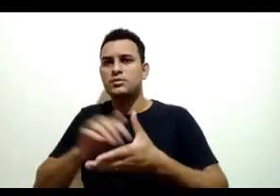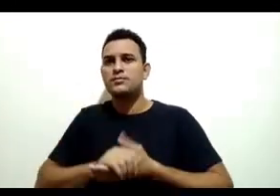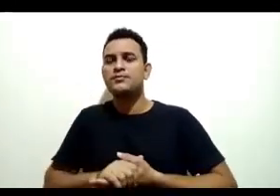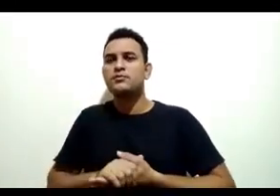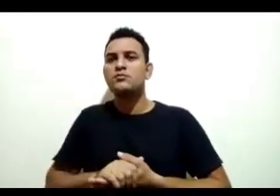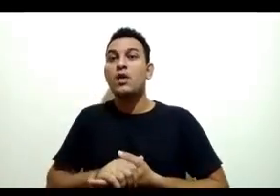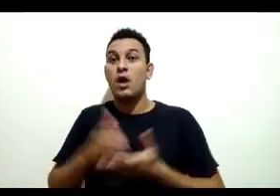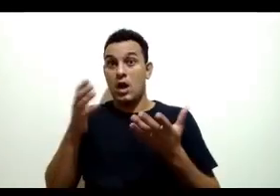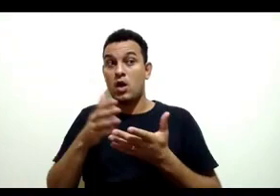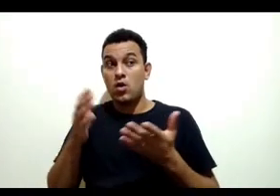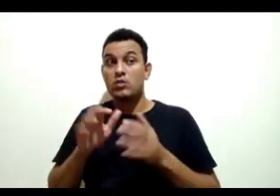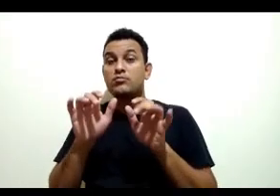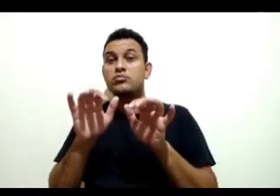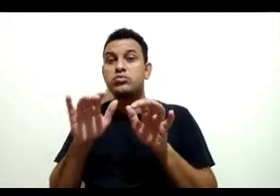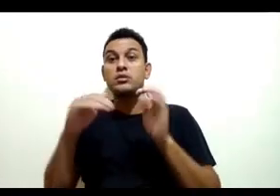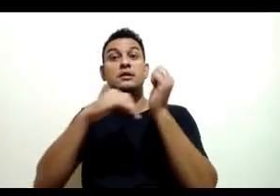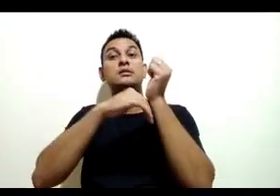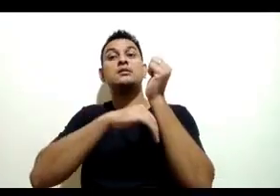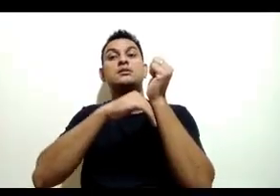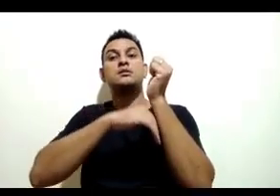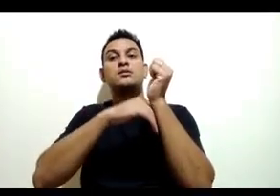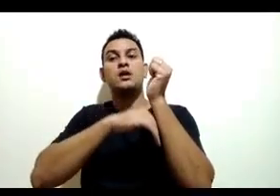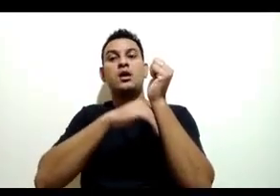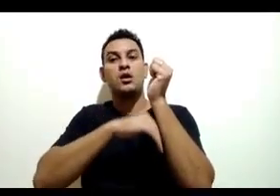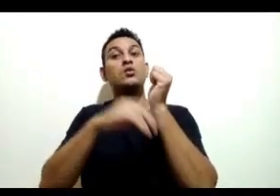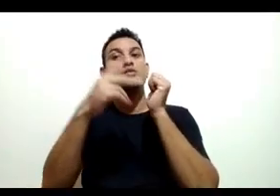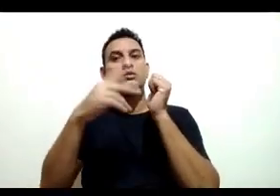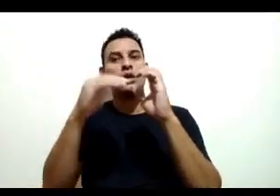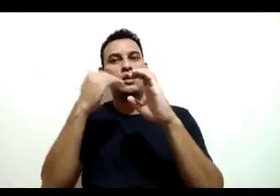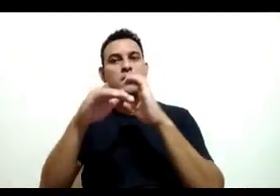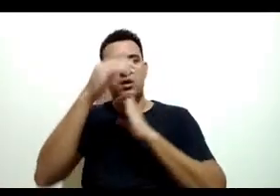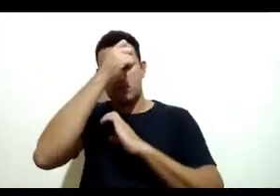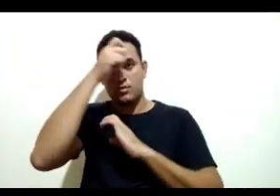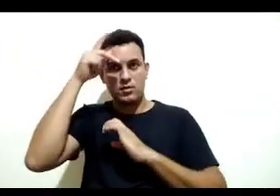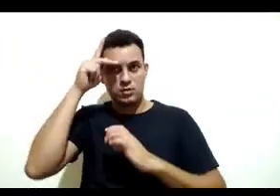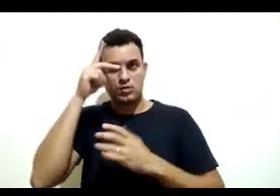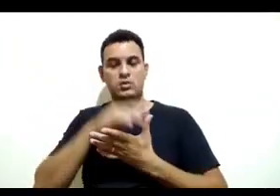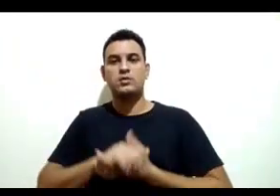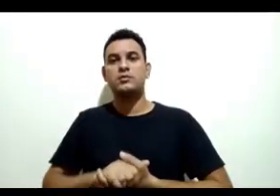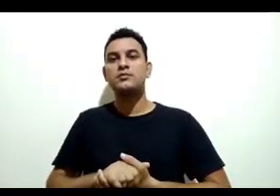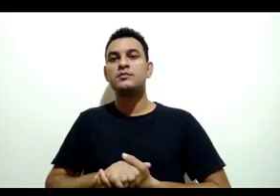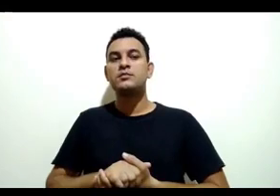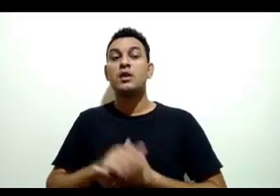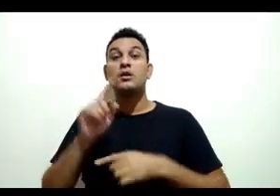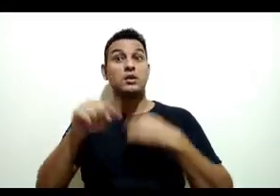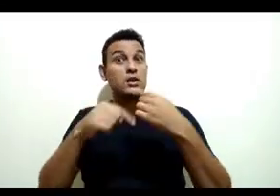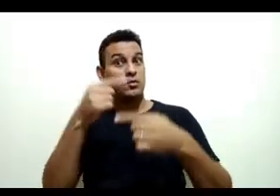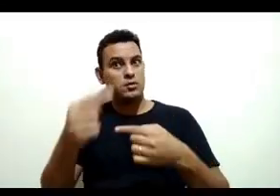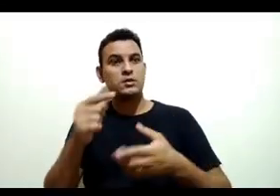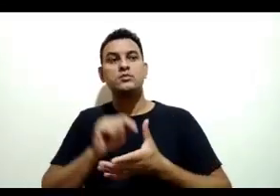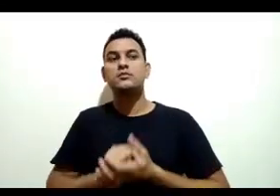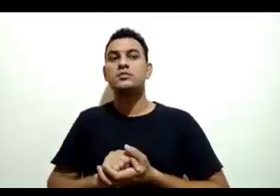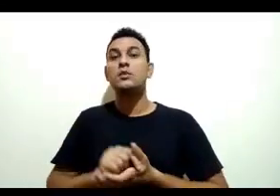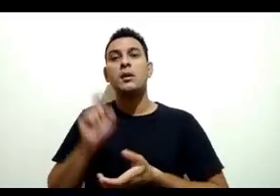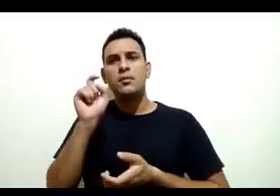Próxima. Agora, preencha o campo vazio com a senha do seu e-mail institucional. Em